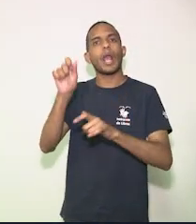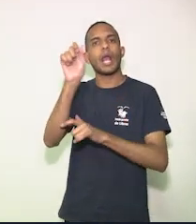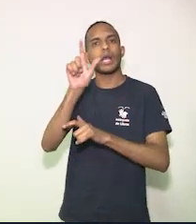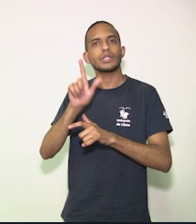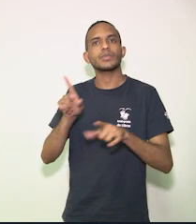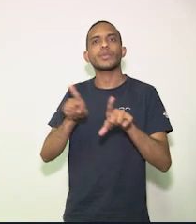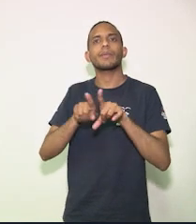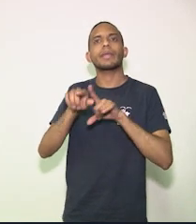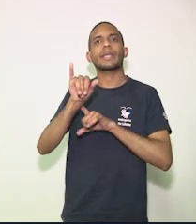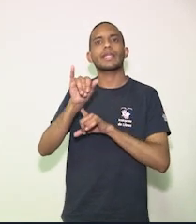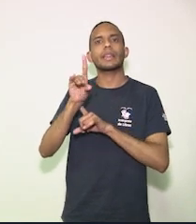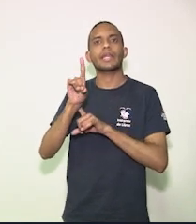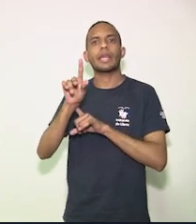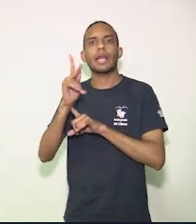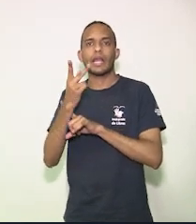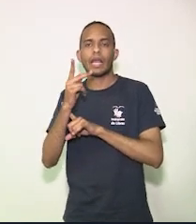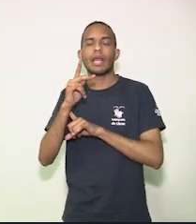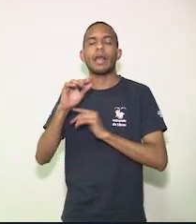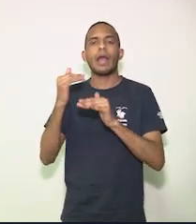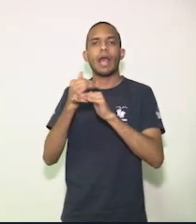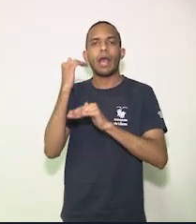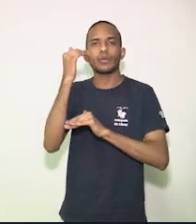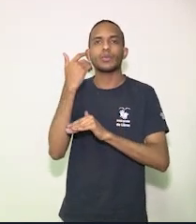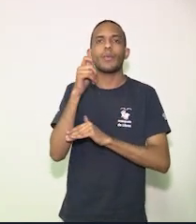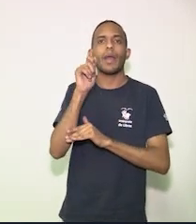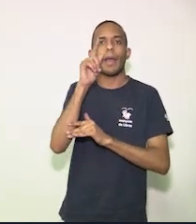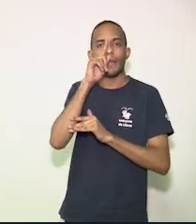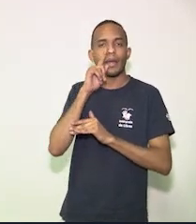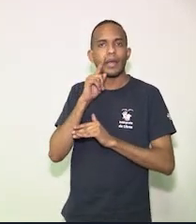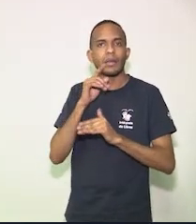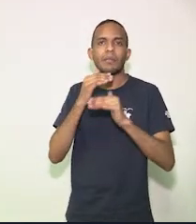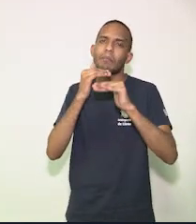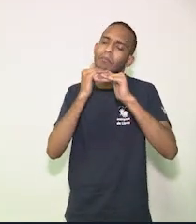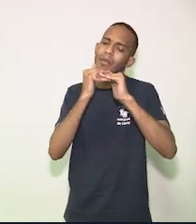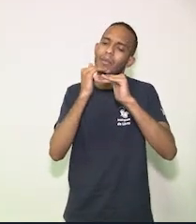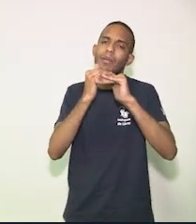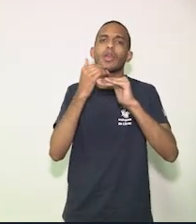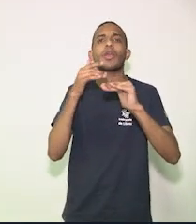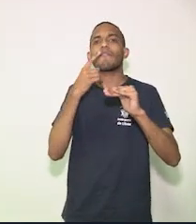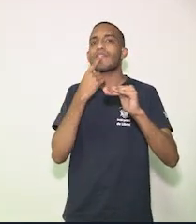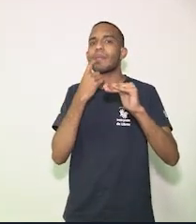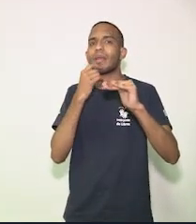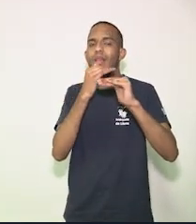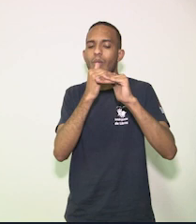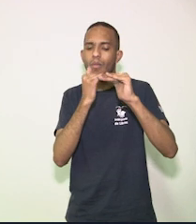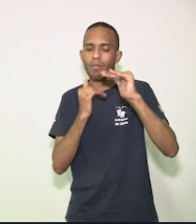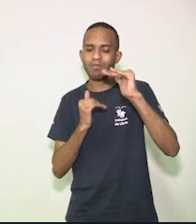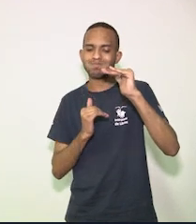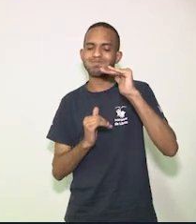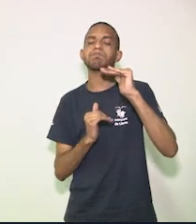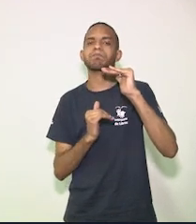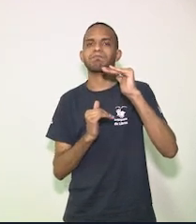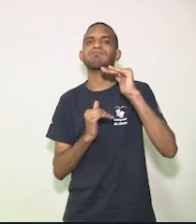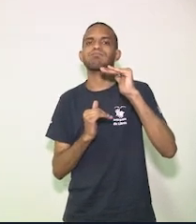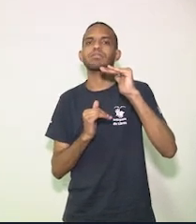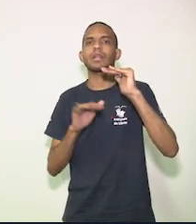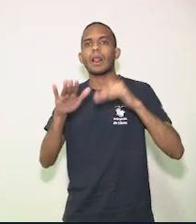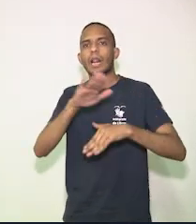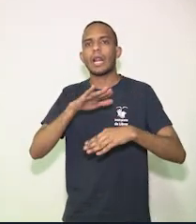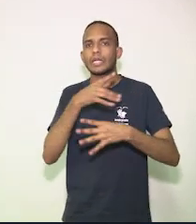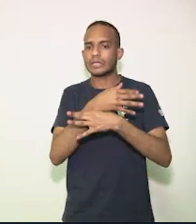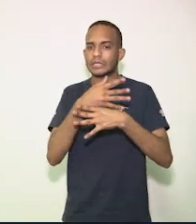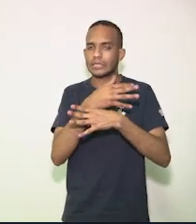azul, IDH mais alto, amarelo, IDH intermediário, e o vermelho, os IDHs